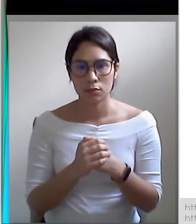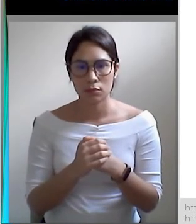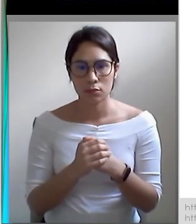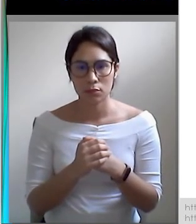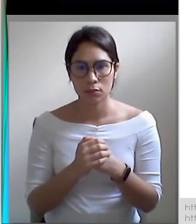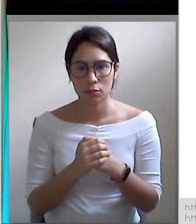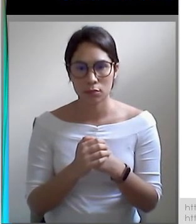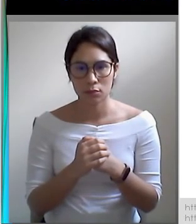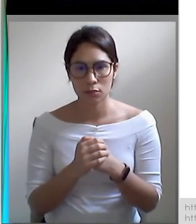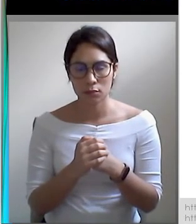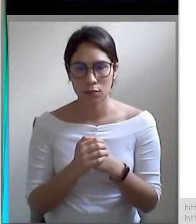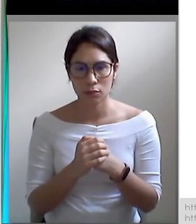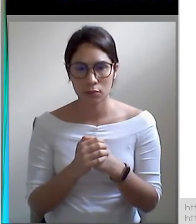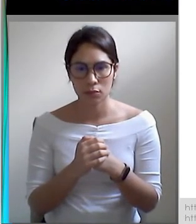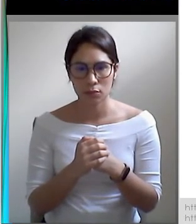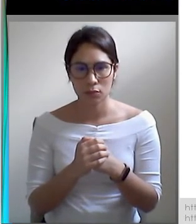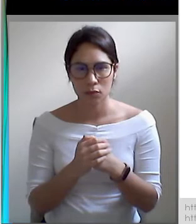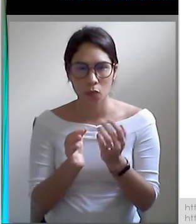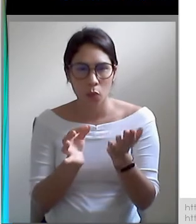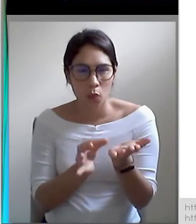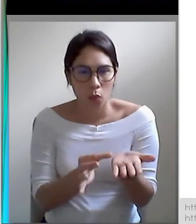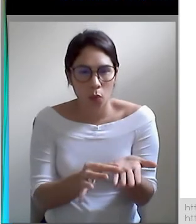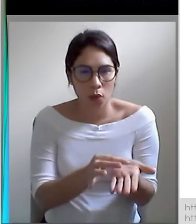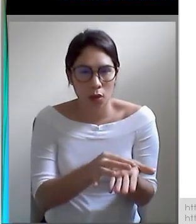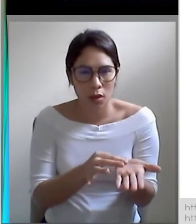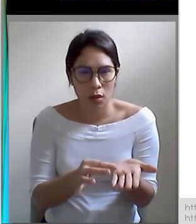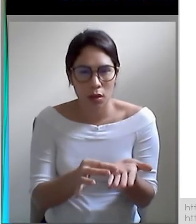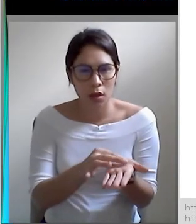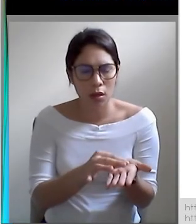Os grânulos são formados por proteínas,